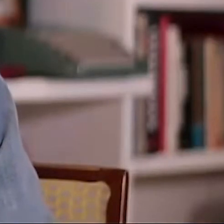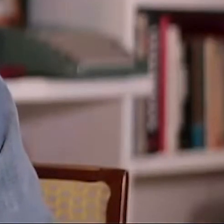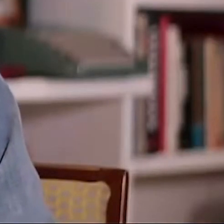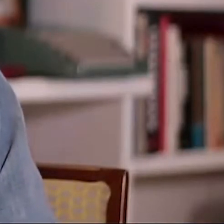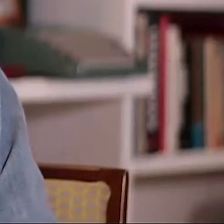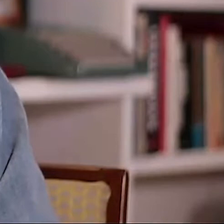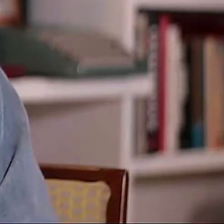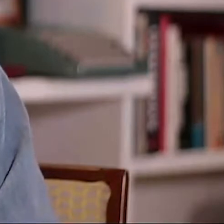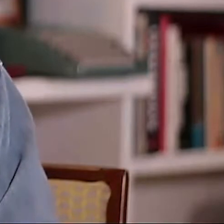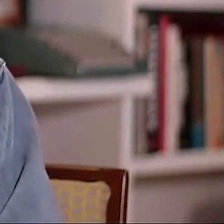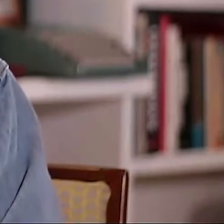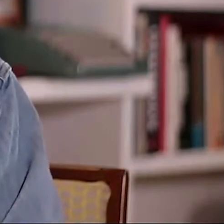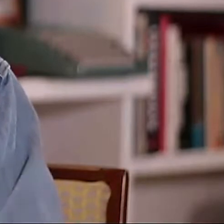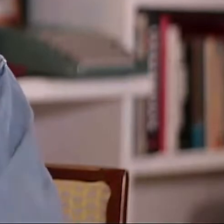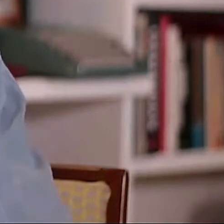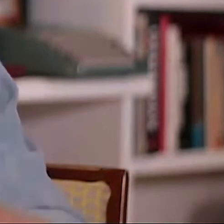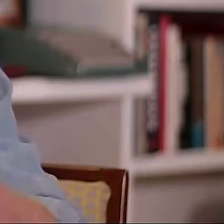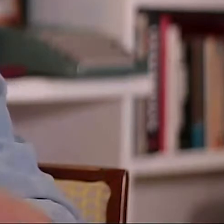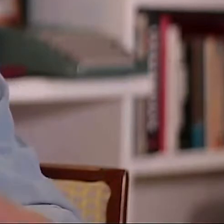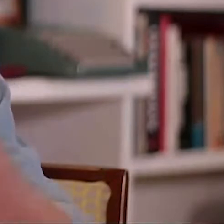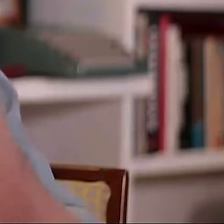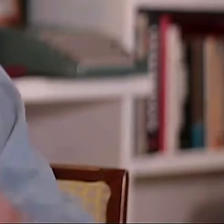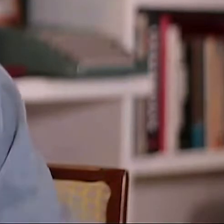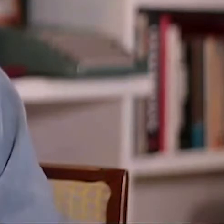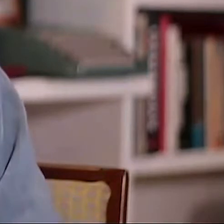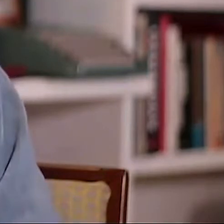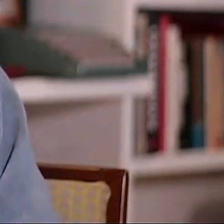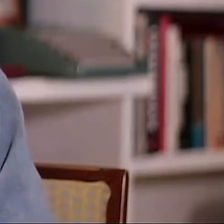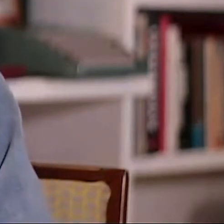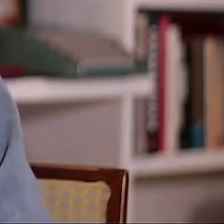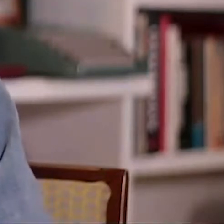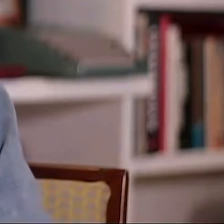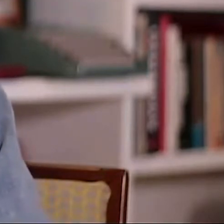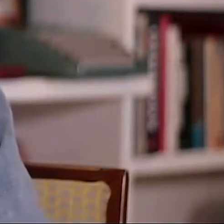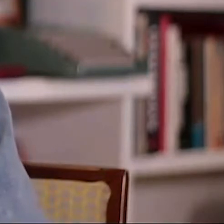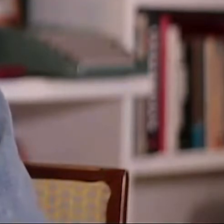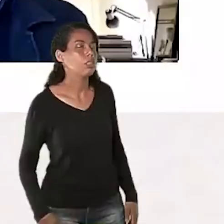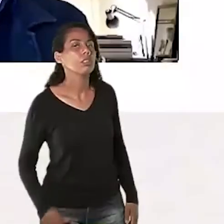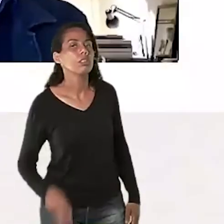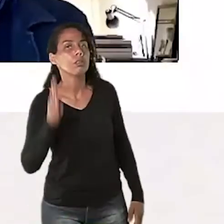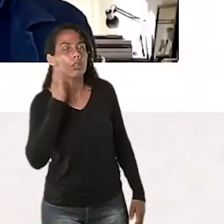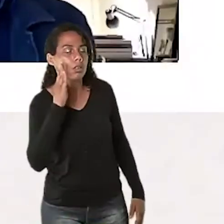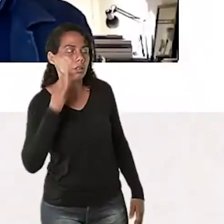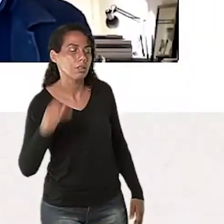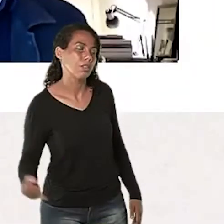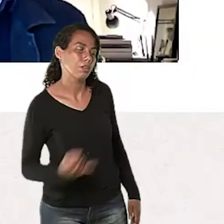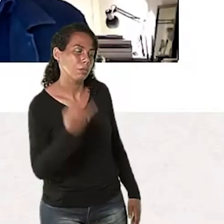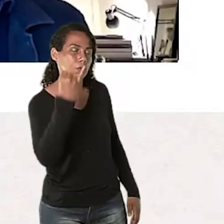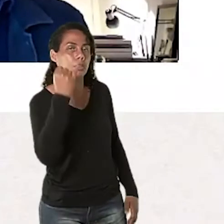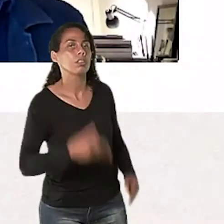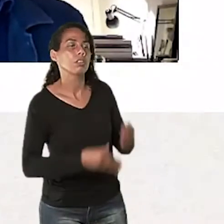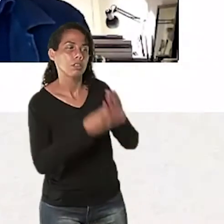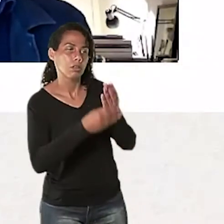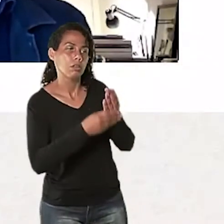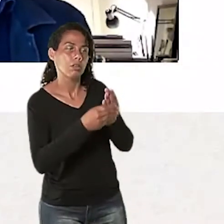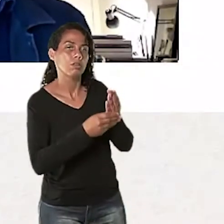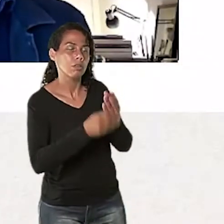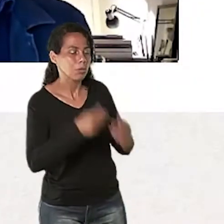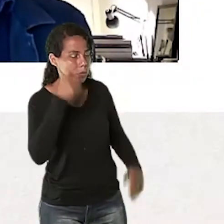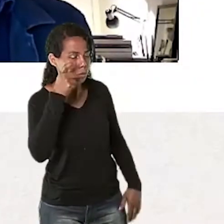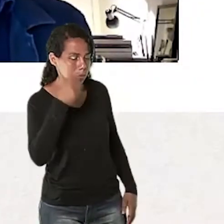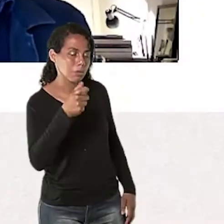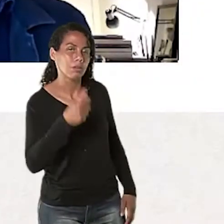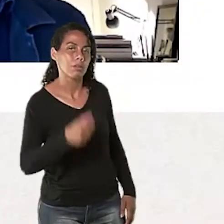ter esse enredo que prende o leitor no papel. Tem que ter. E lendo isso, é engraçado